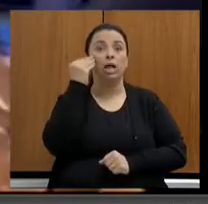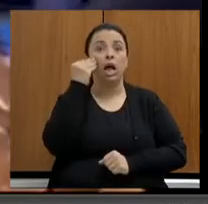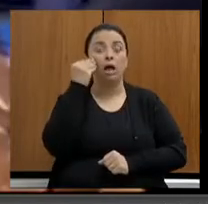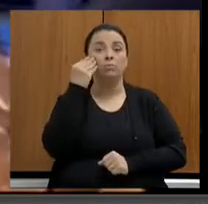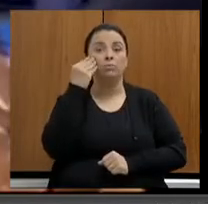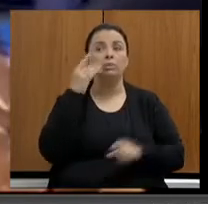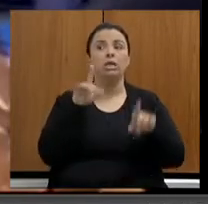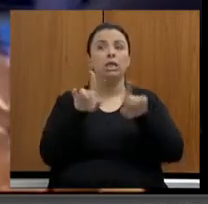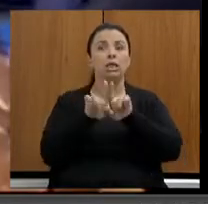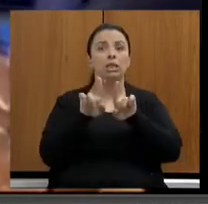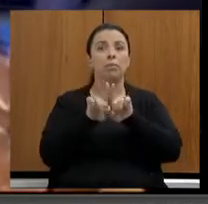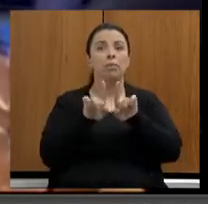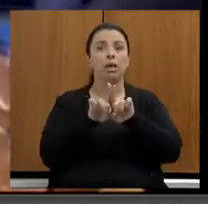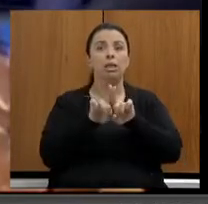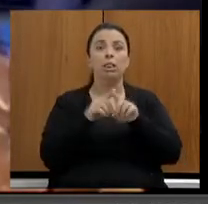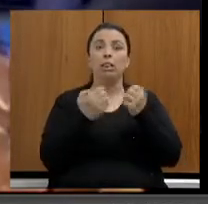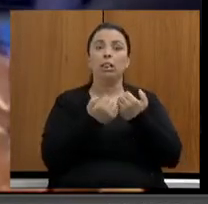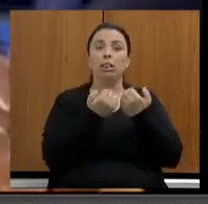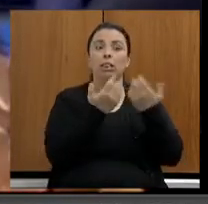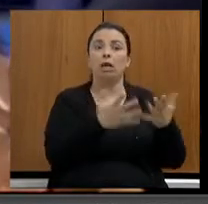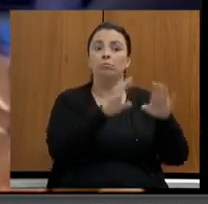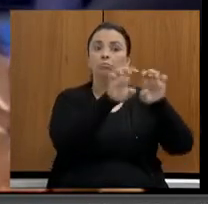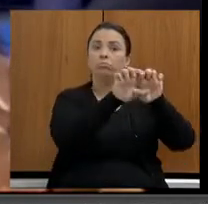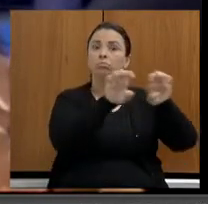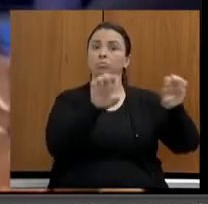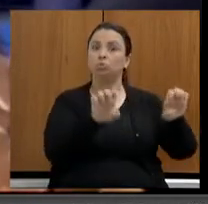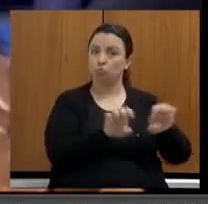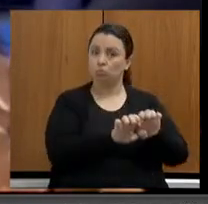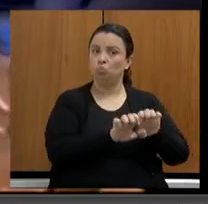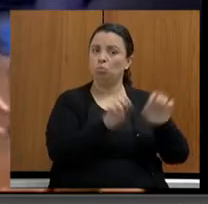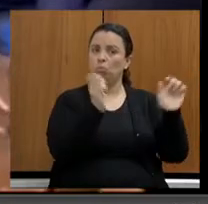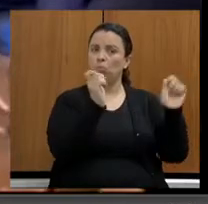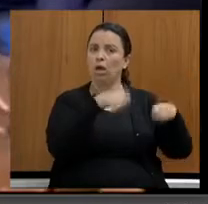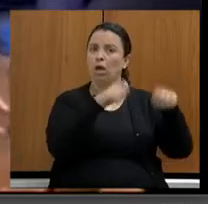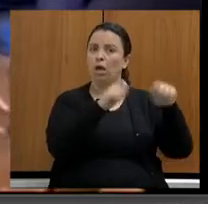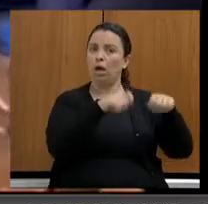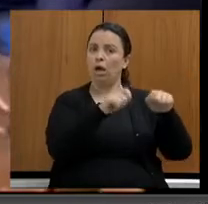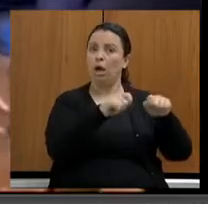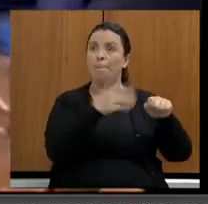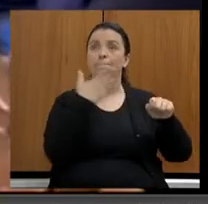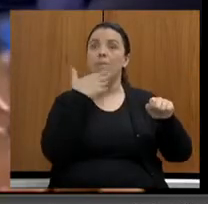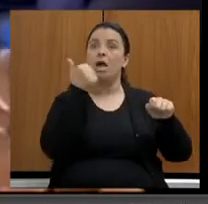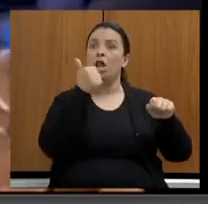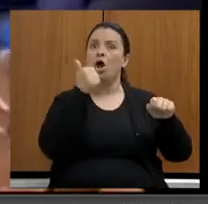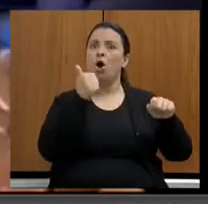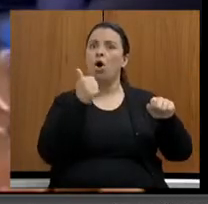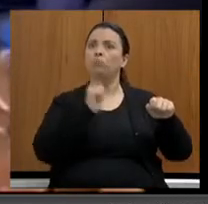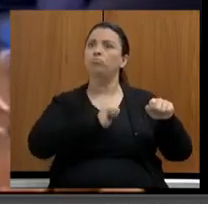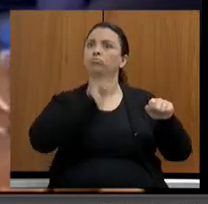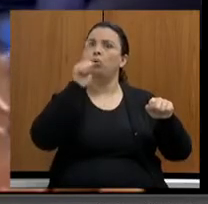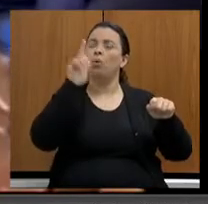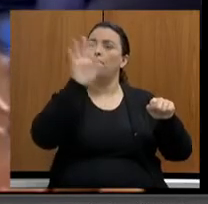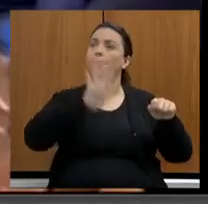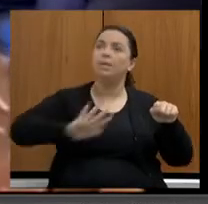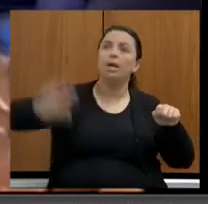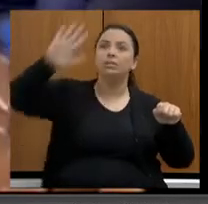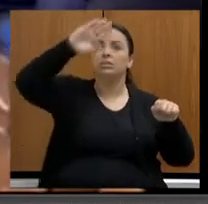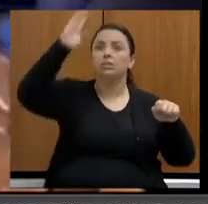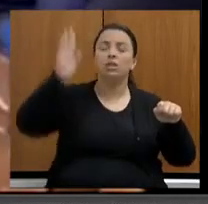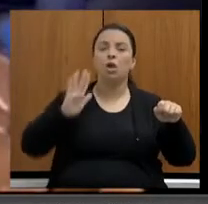melhores ensinos a distância do Brasil e é bem superior à média